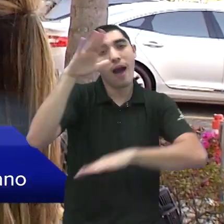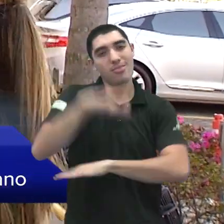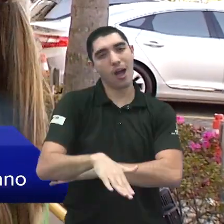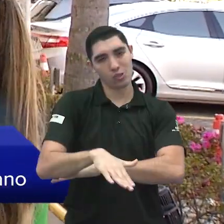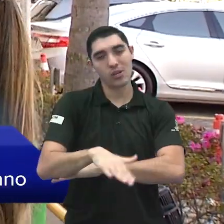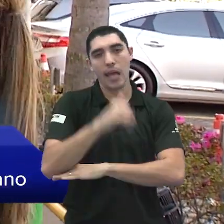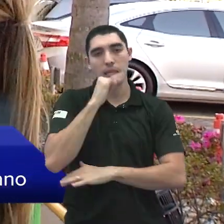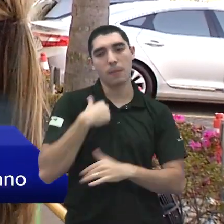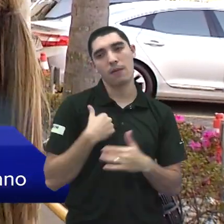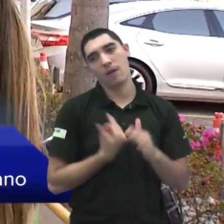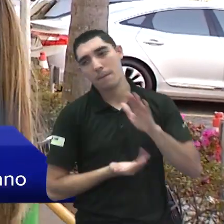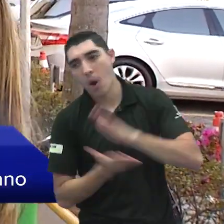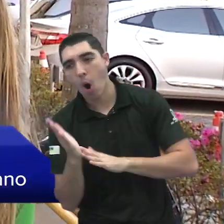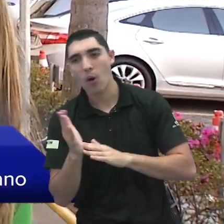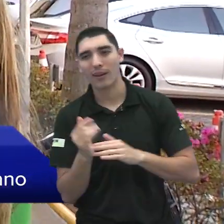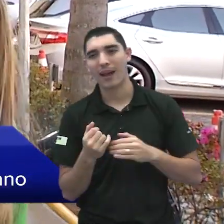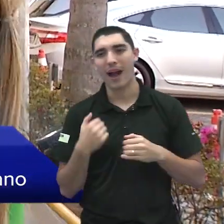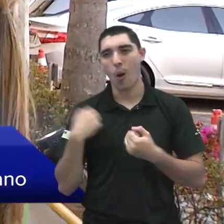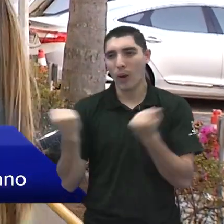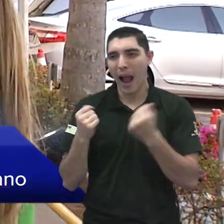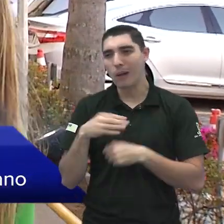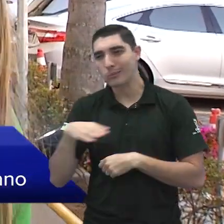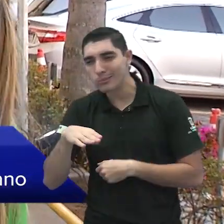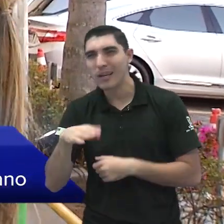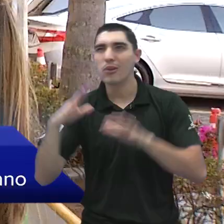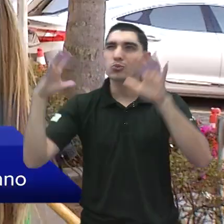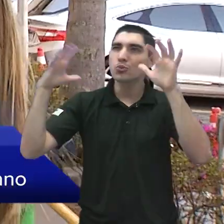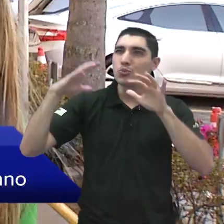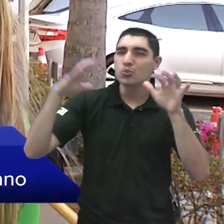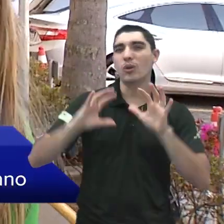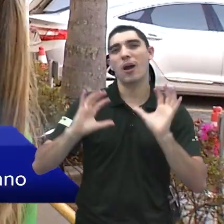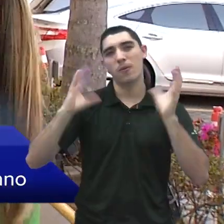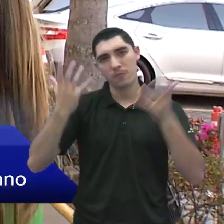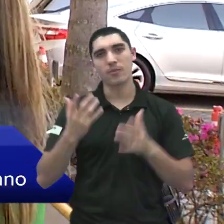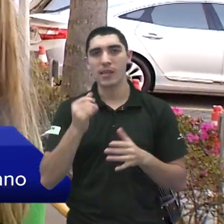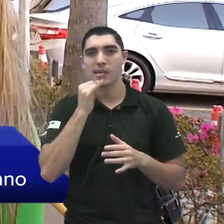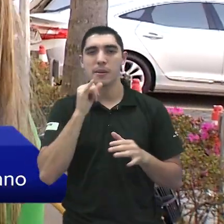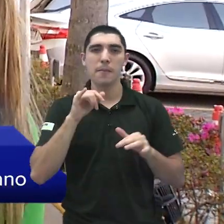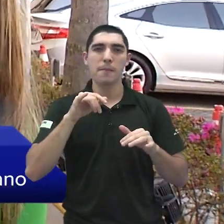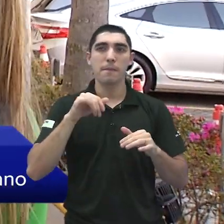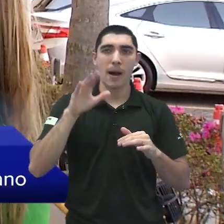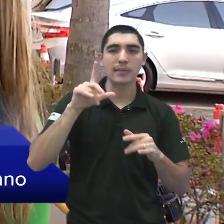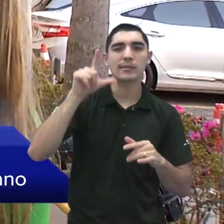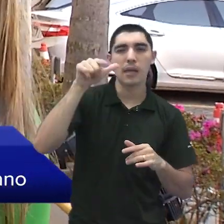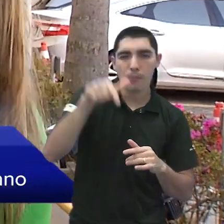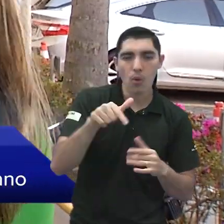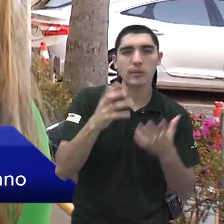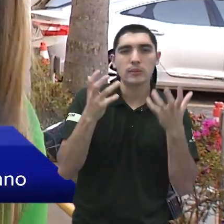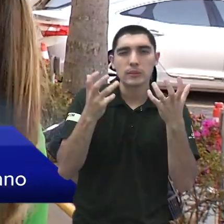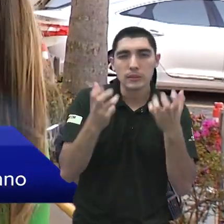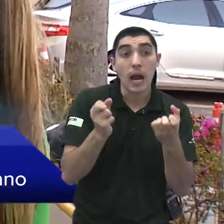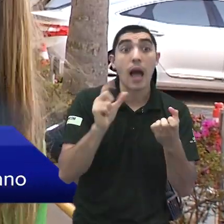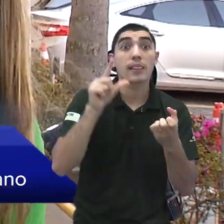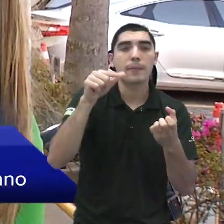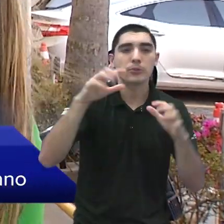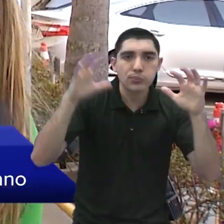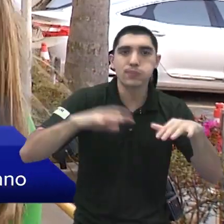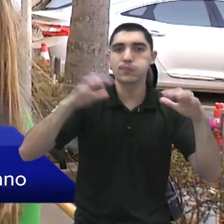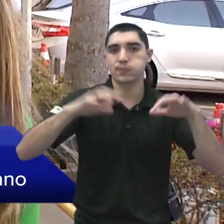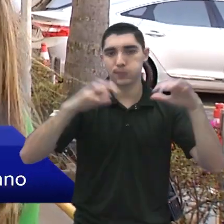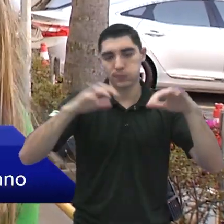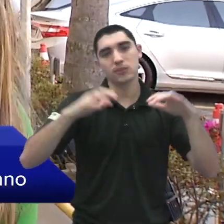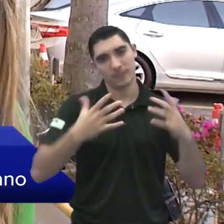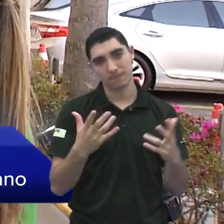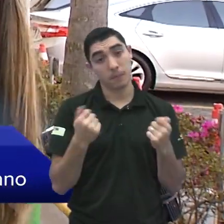pouco prejudicada. Geralmente ela é uma estação de transição, né, chuvosa, seca para chuvosa e depois ficando mais chuvosa